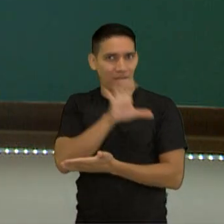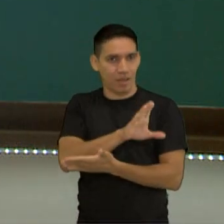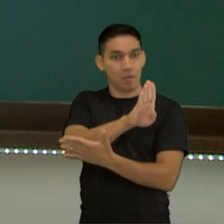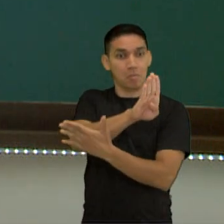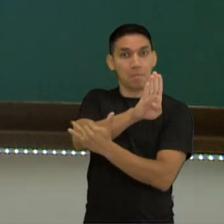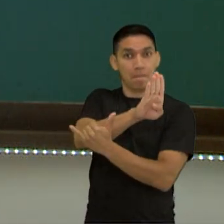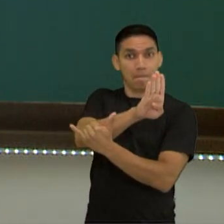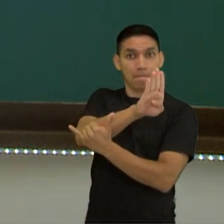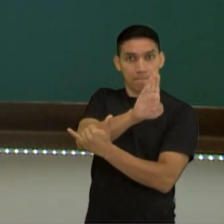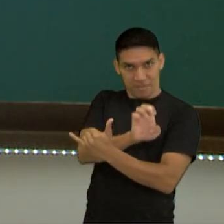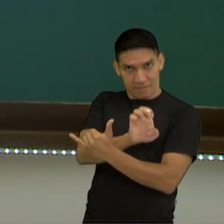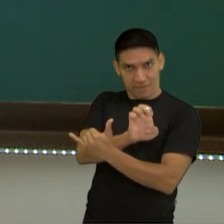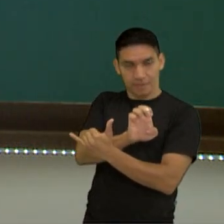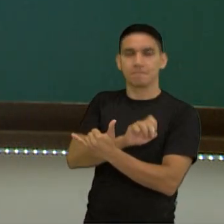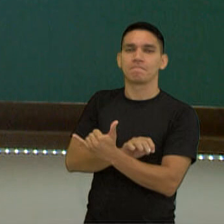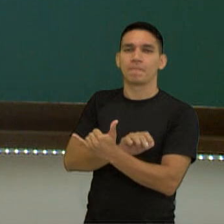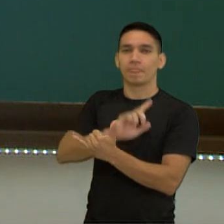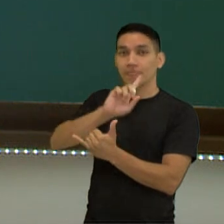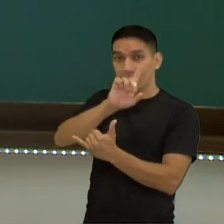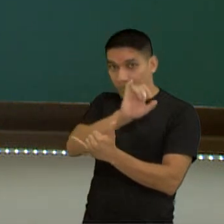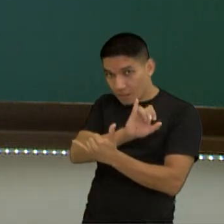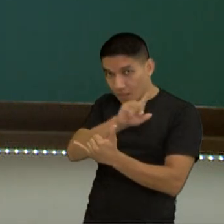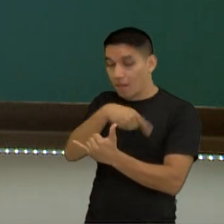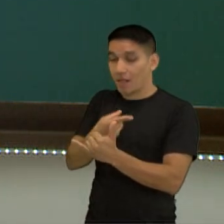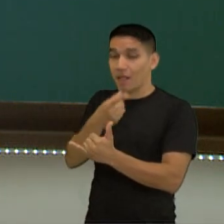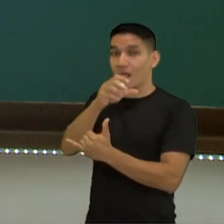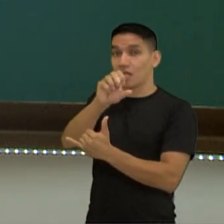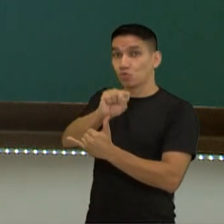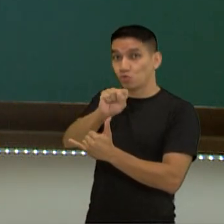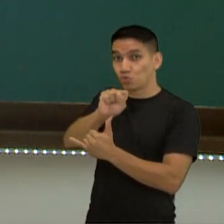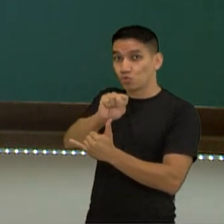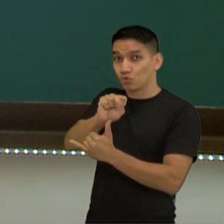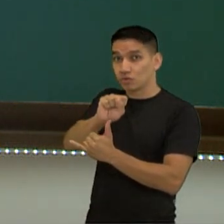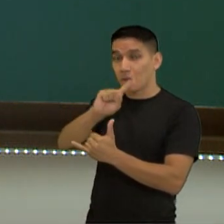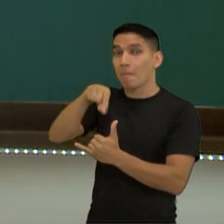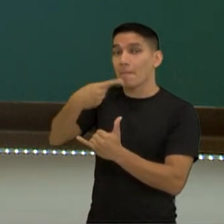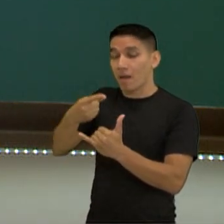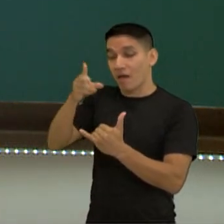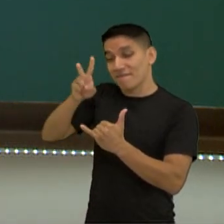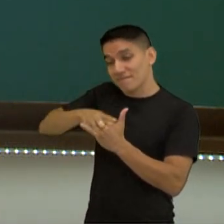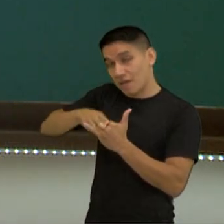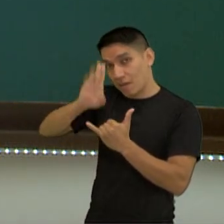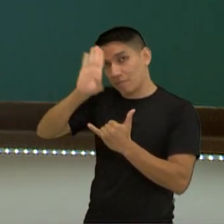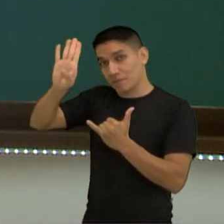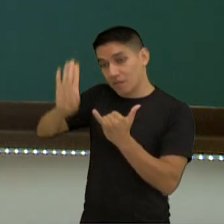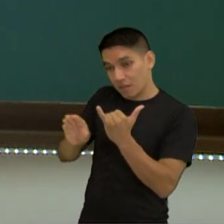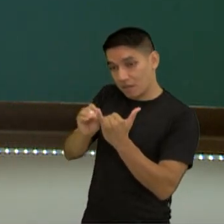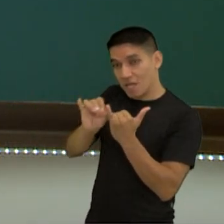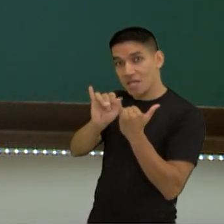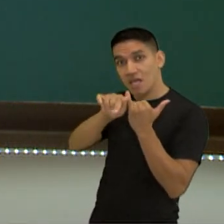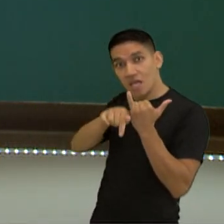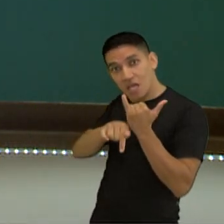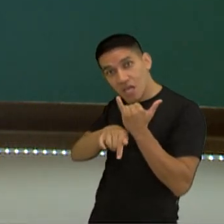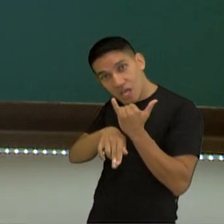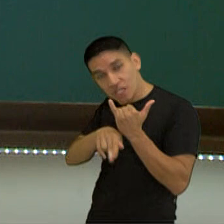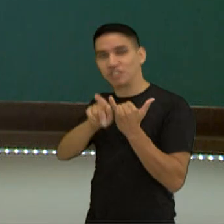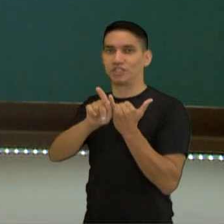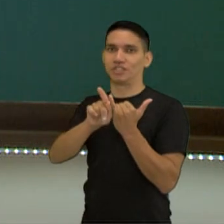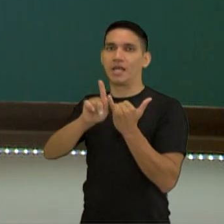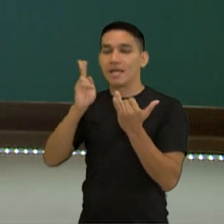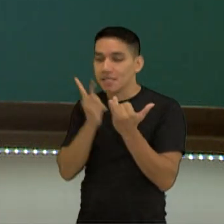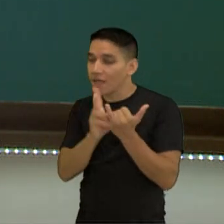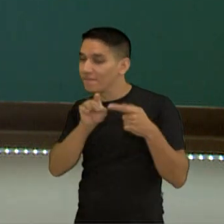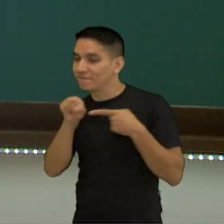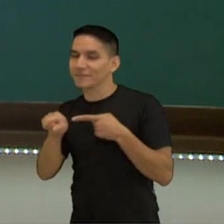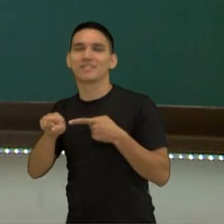verbo auxiliar, que no caso o verbo to be, is, seguido do sujeito, o verbo principal com o ing, e lembrando sempre do ponto de